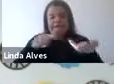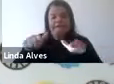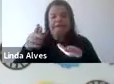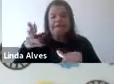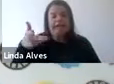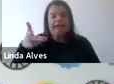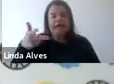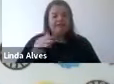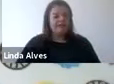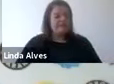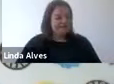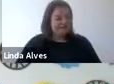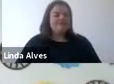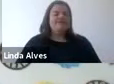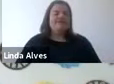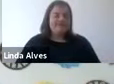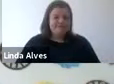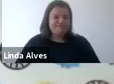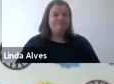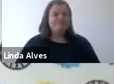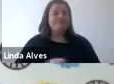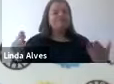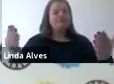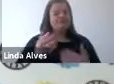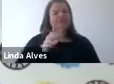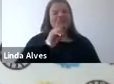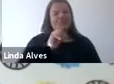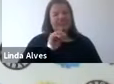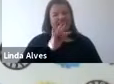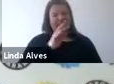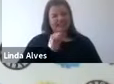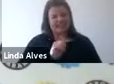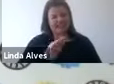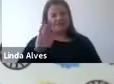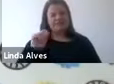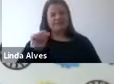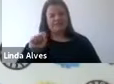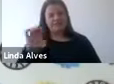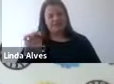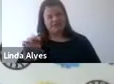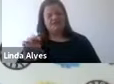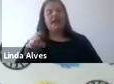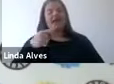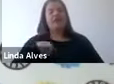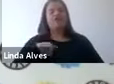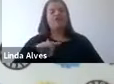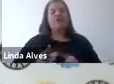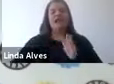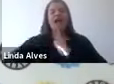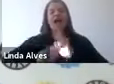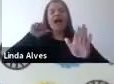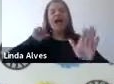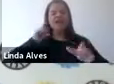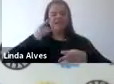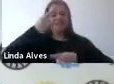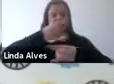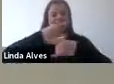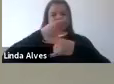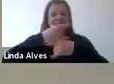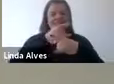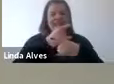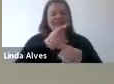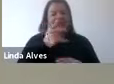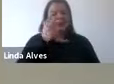ela é tão grande que nessa data base aqui, esses 6 meses, eu vou ter que gravar você antes, todos os dias.